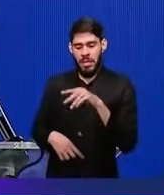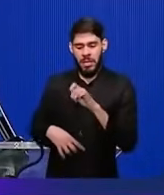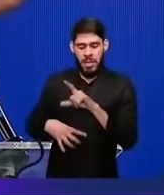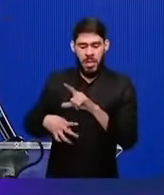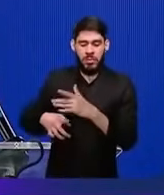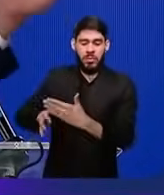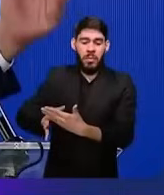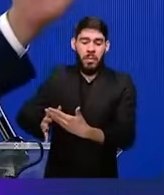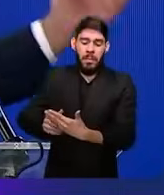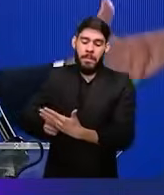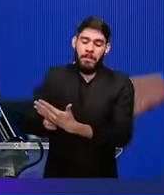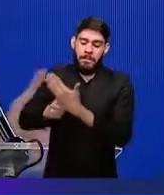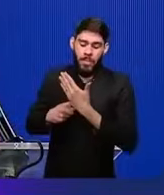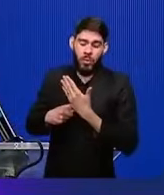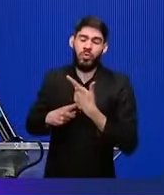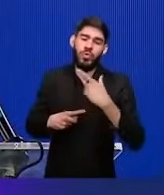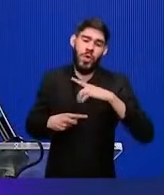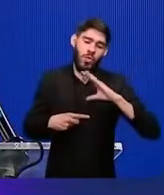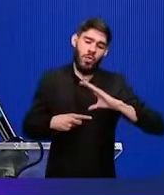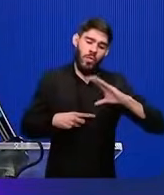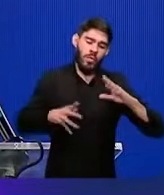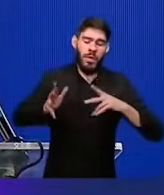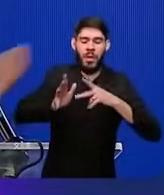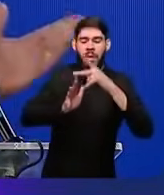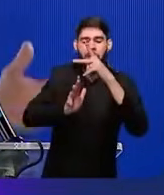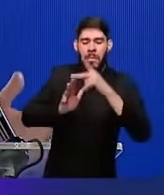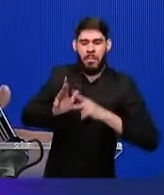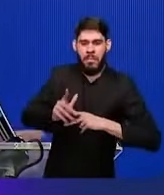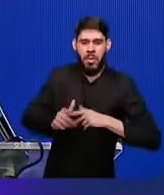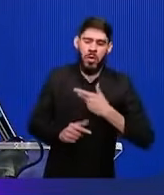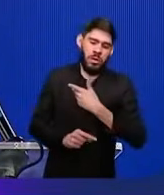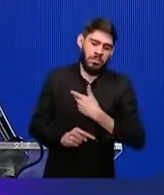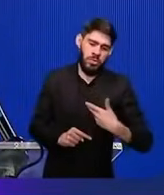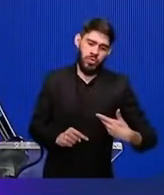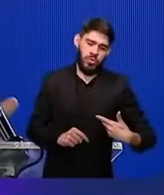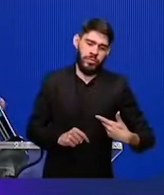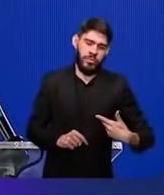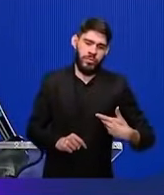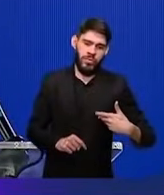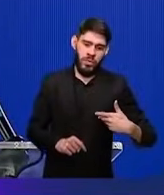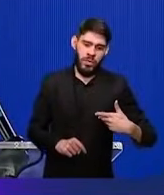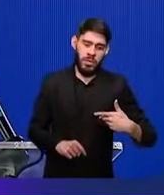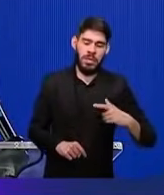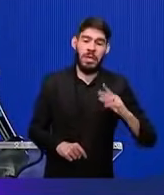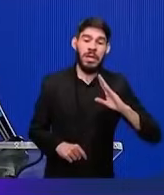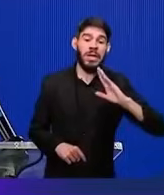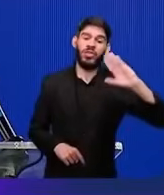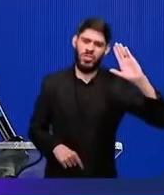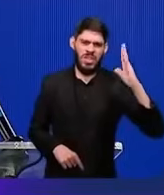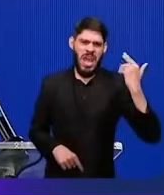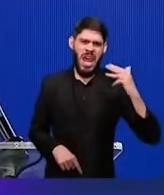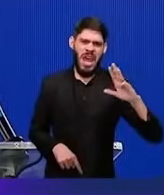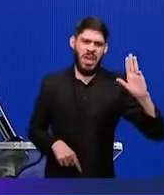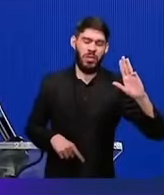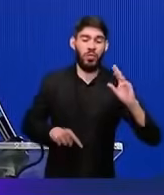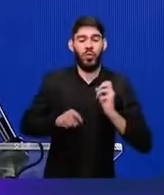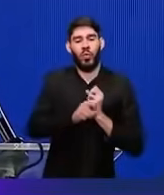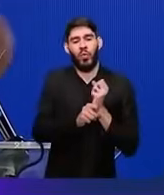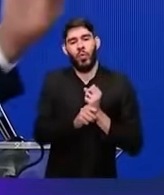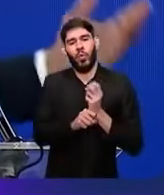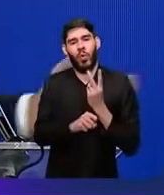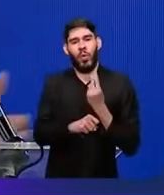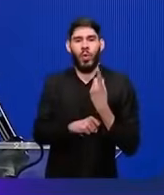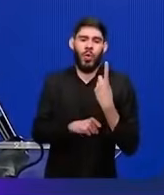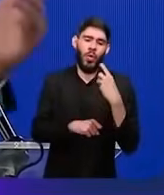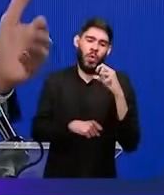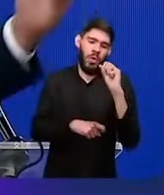eu coordenava o programa de governo do candidato Luiz Inácio Lula da Silva, em 2018, a quem